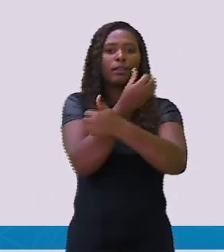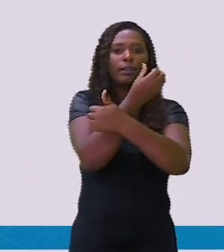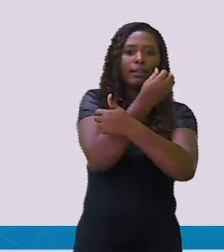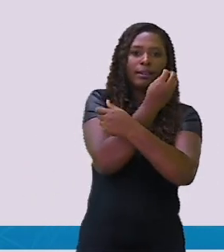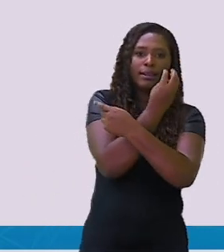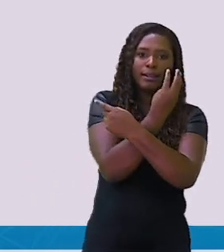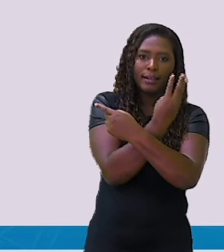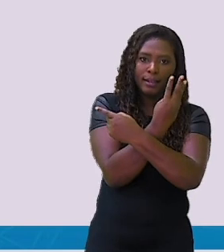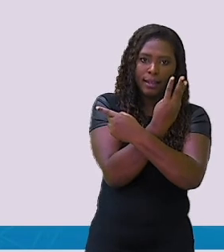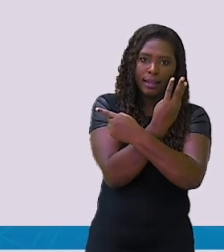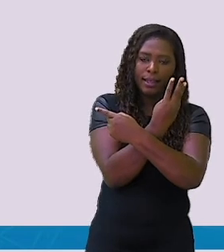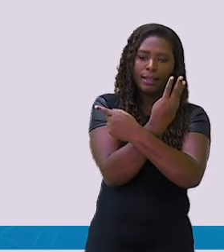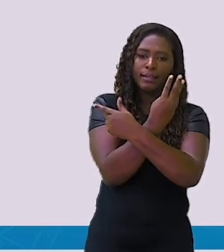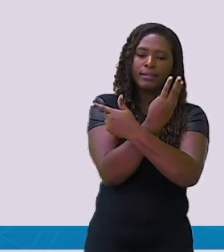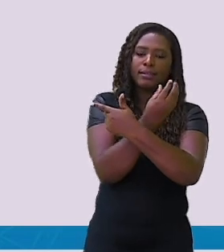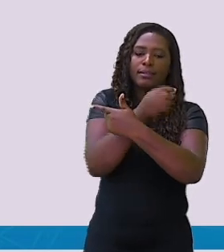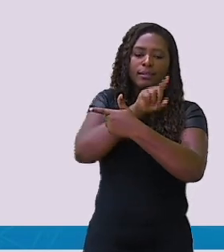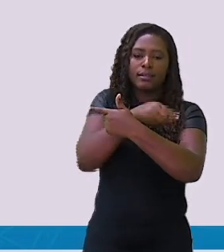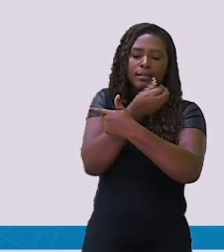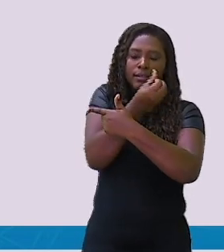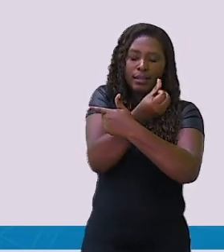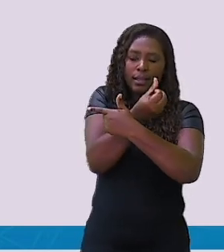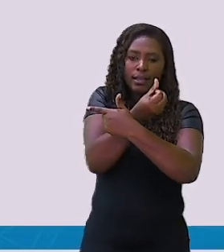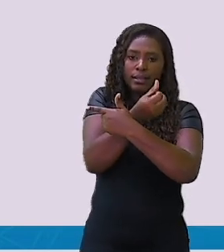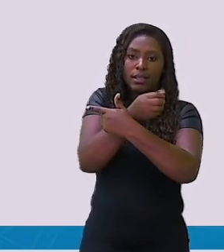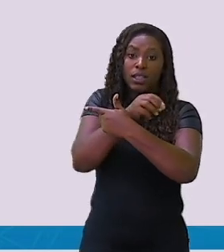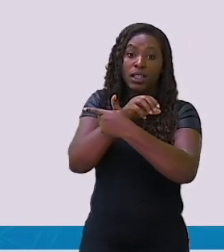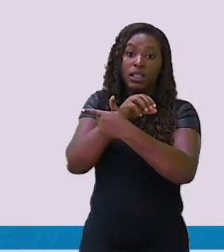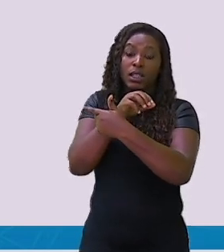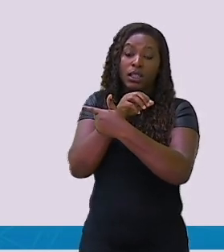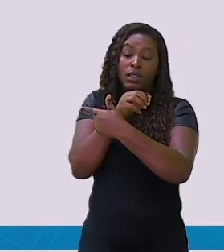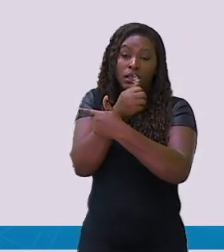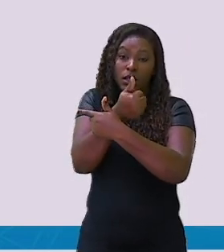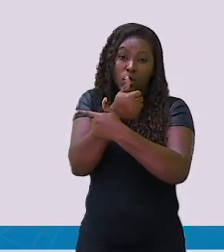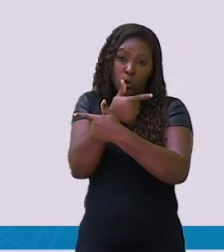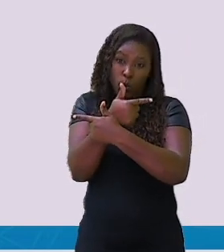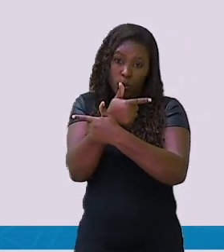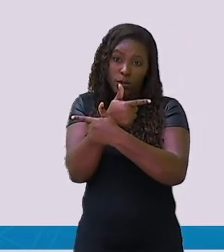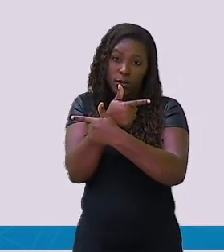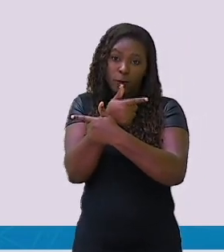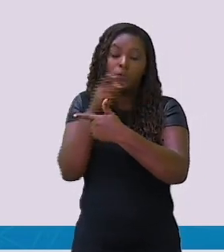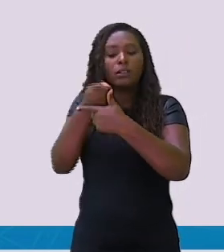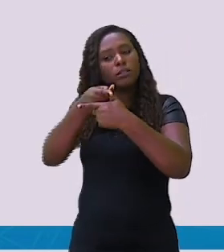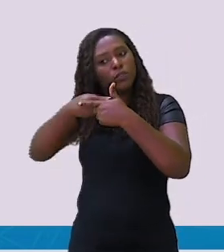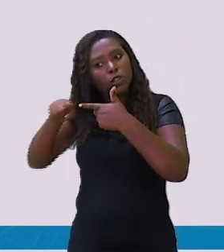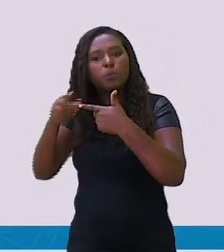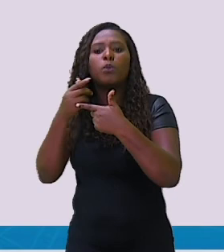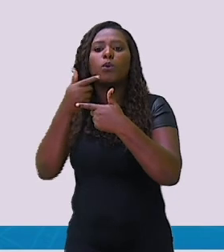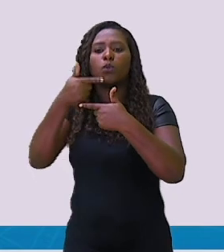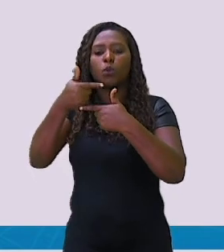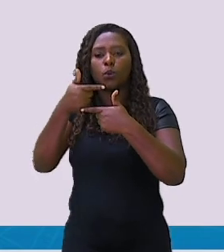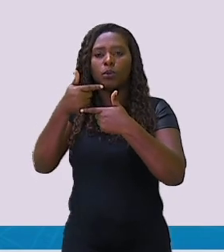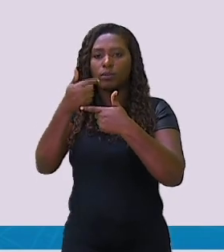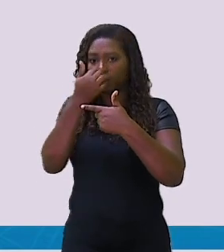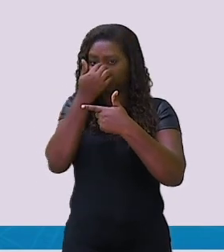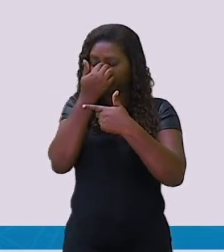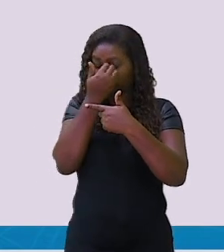6 e 12 nós vamos fatorar então vai dar para dividir por